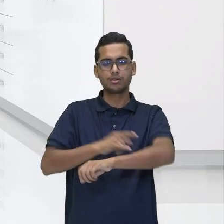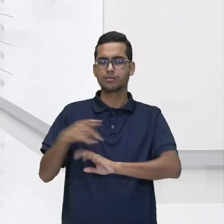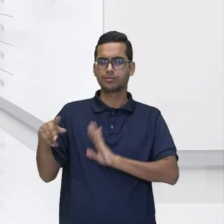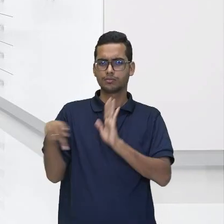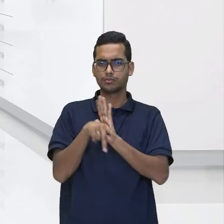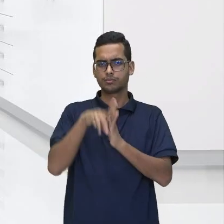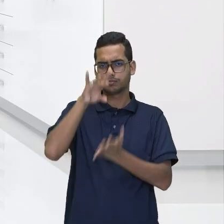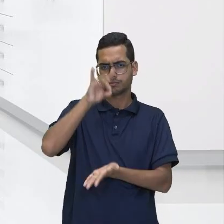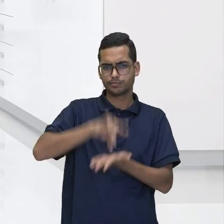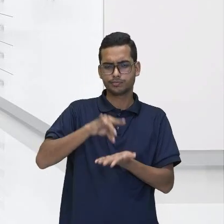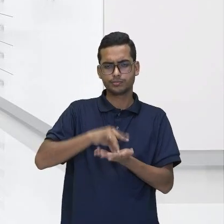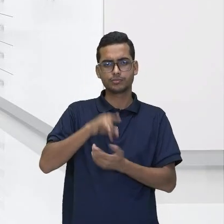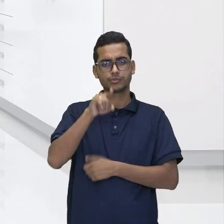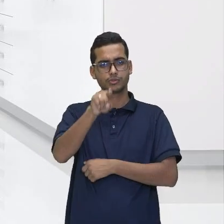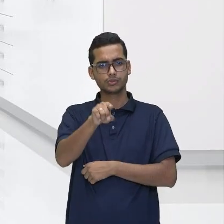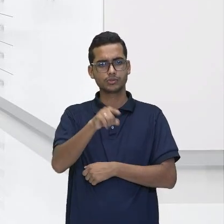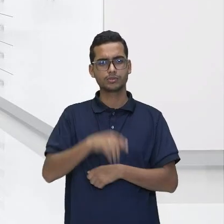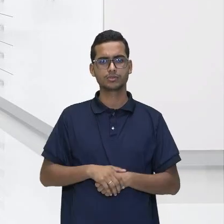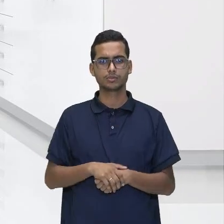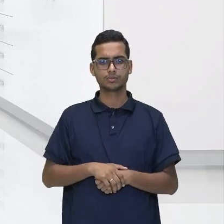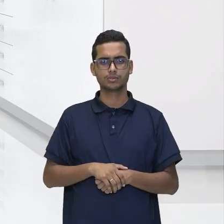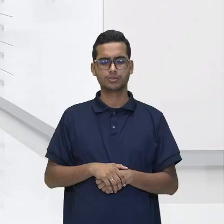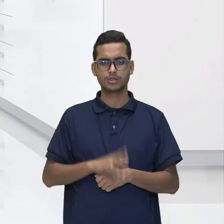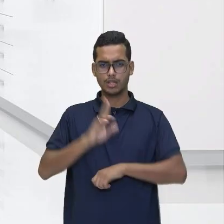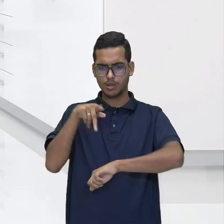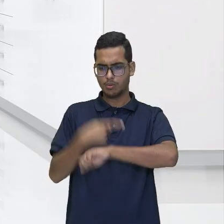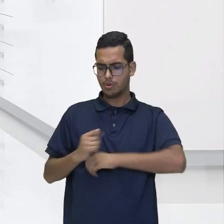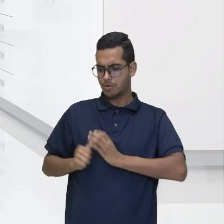dito, mas que você não lava as